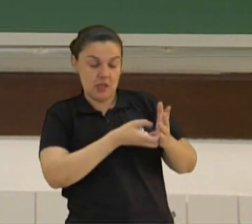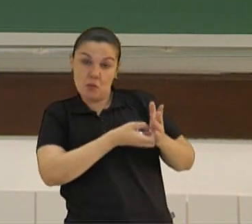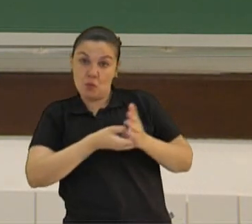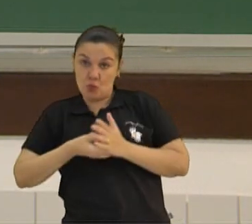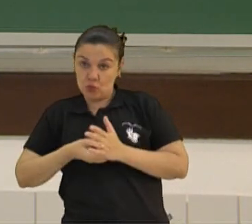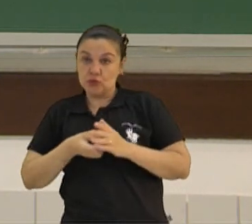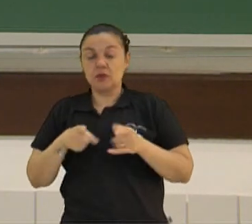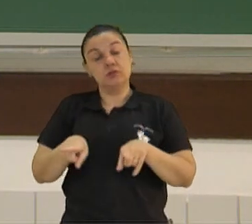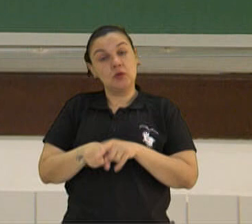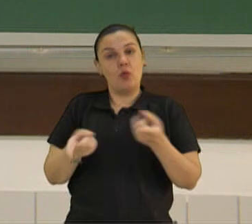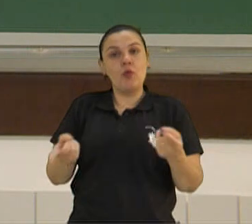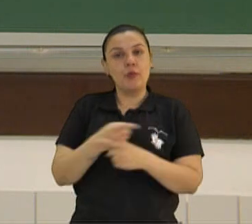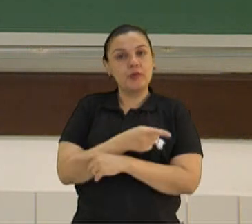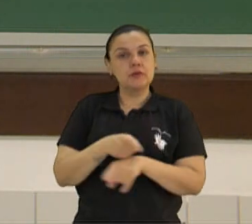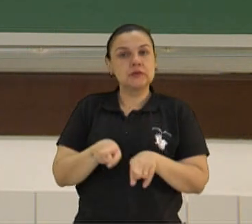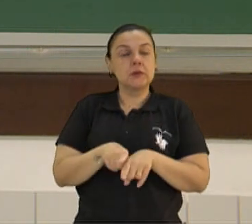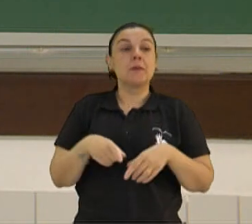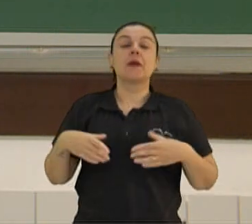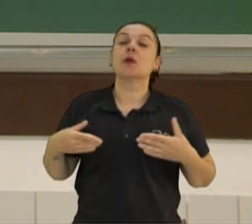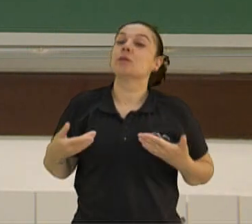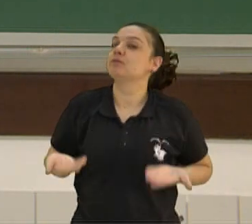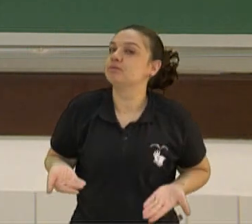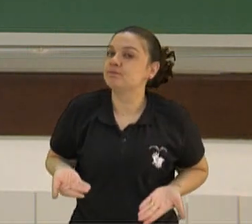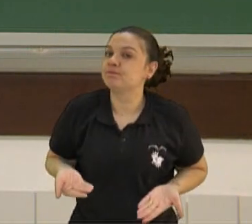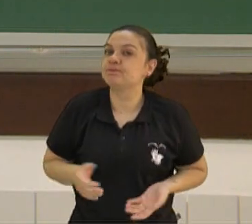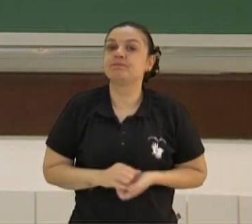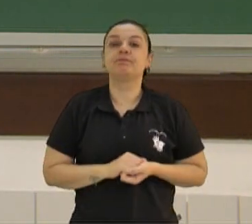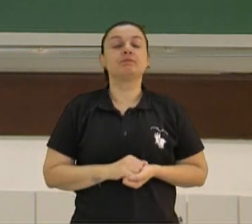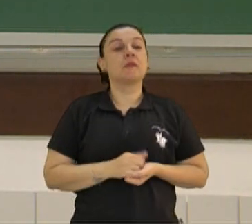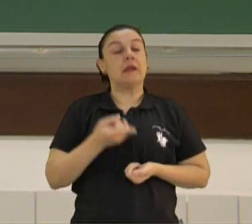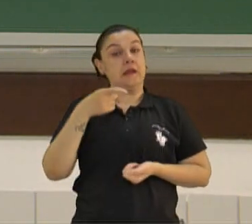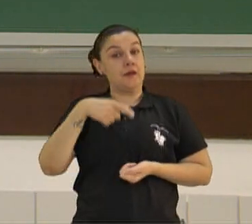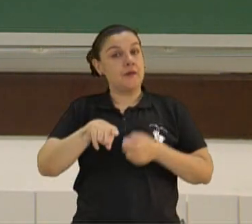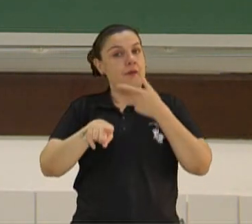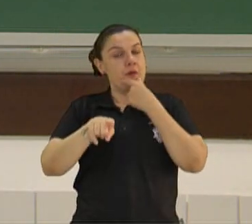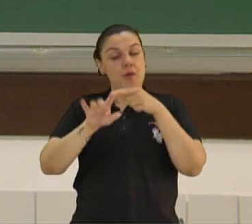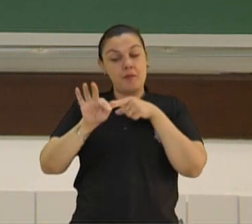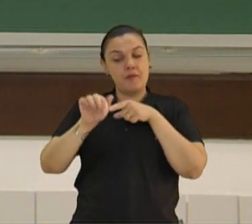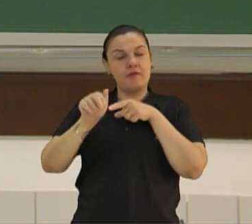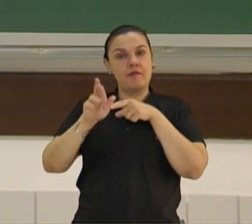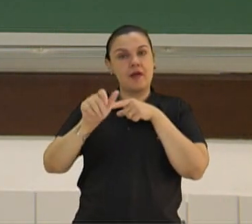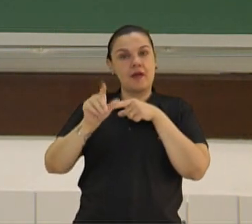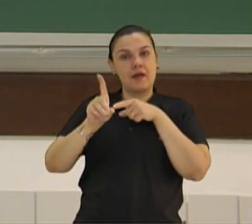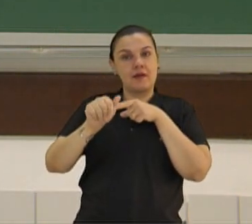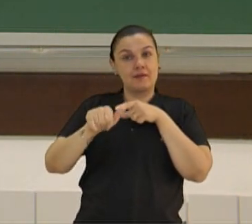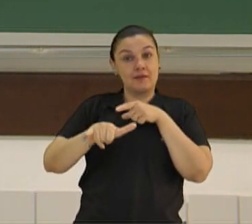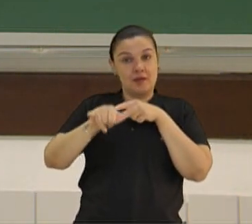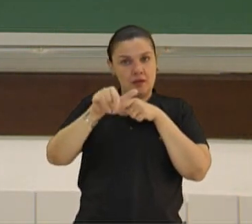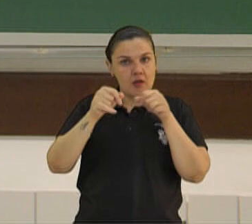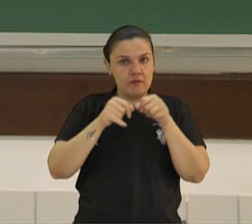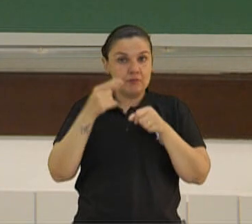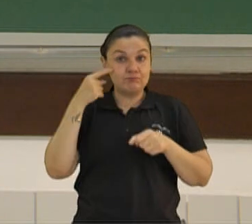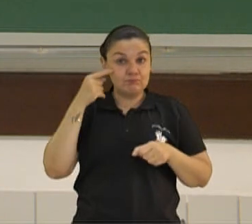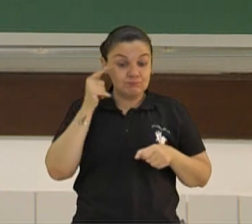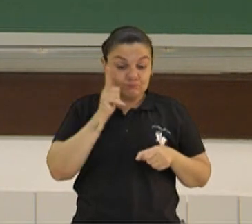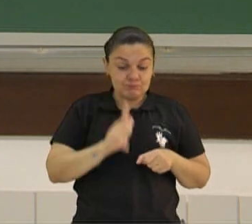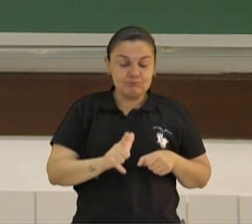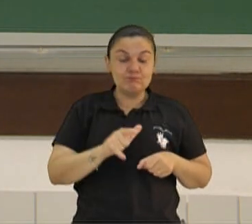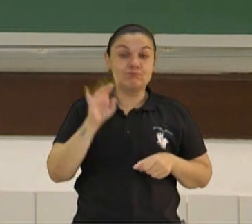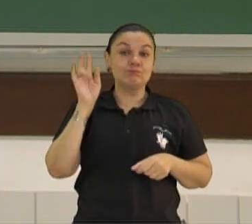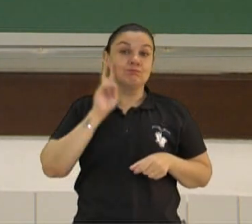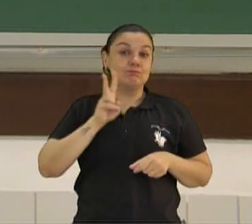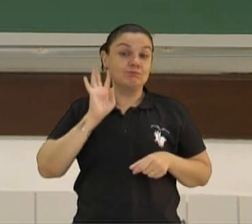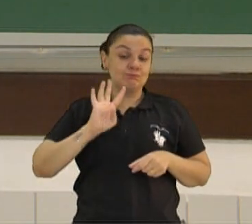gerar eletricidade. Só que eles não sabiam como. E aí o Faraday, pessoal, ele conseguiu algo muito bacana.